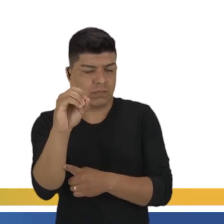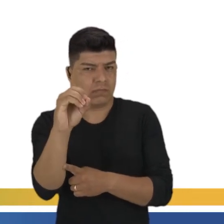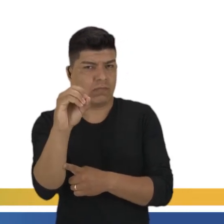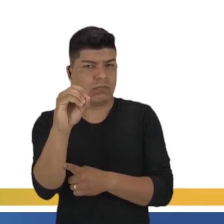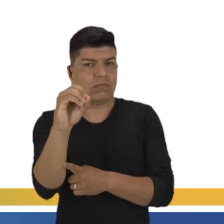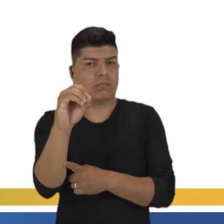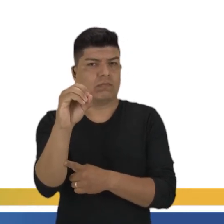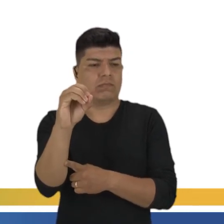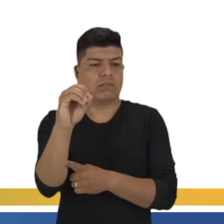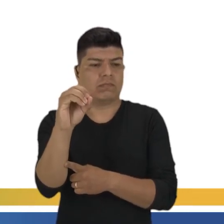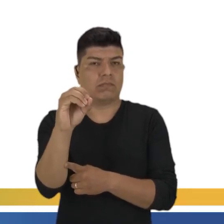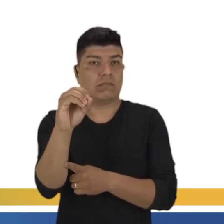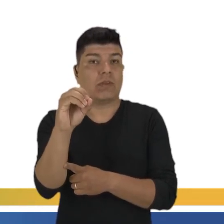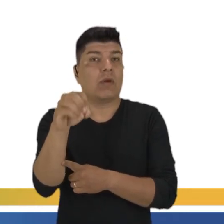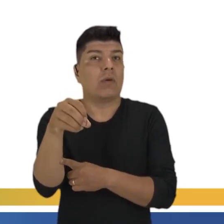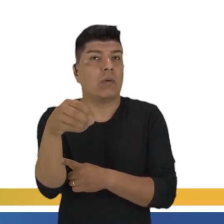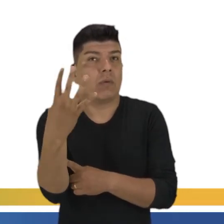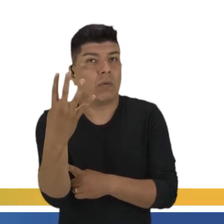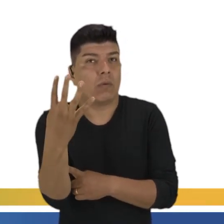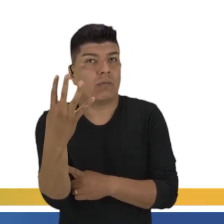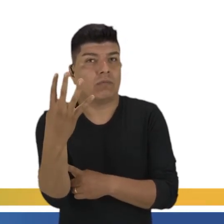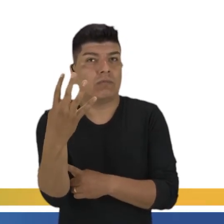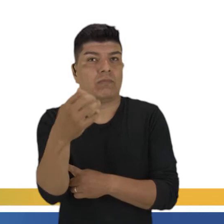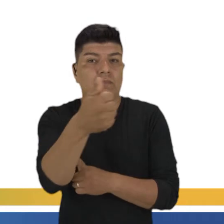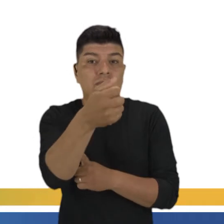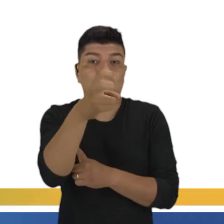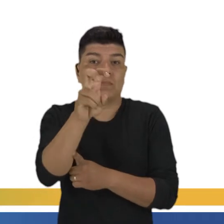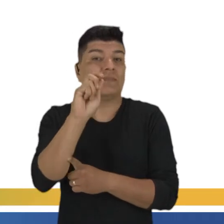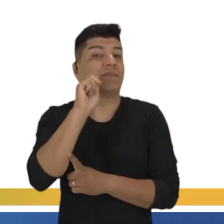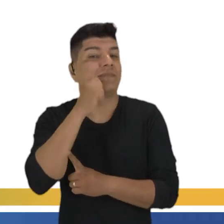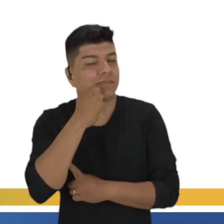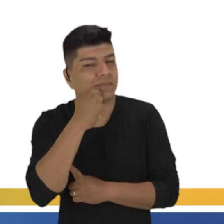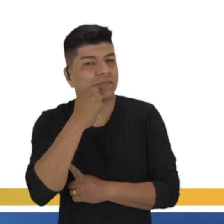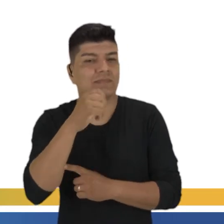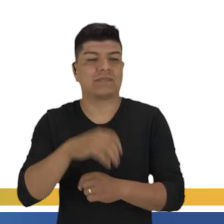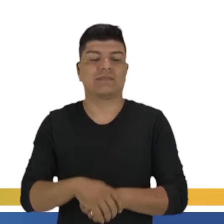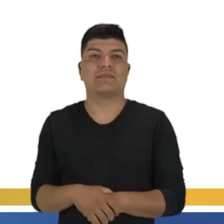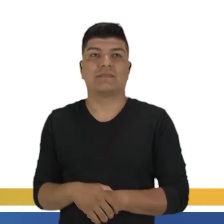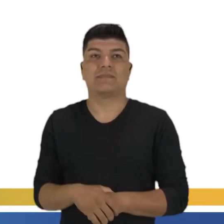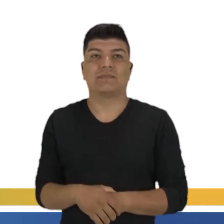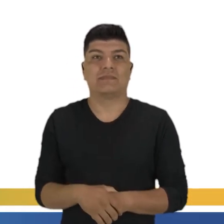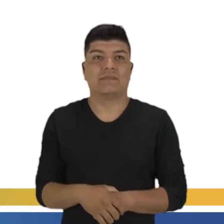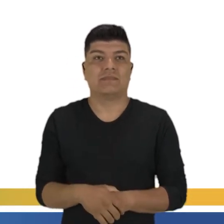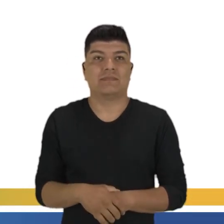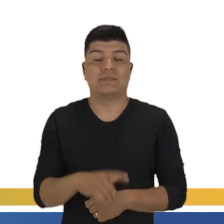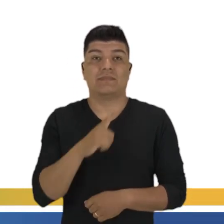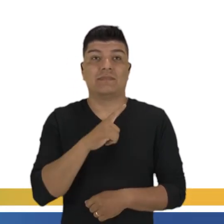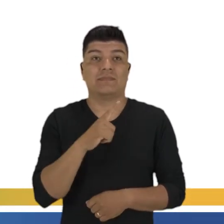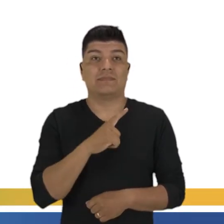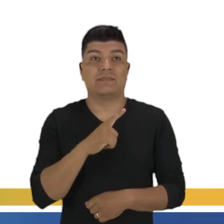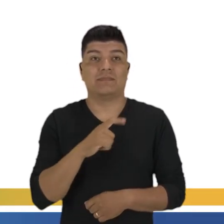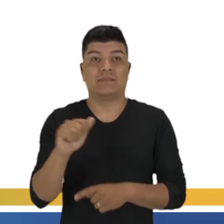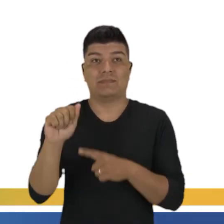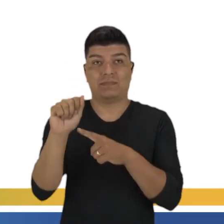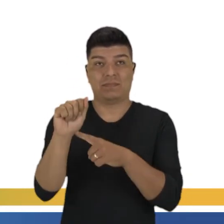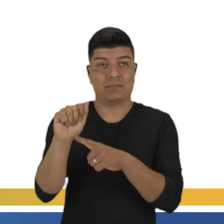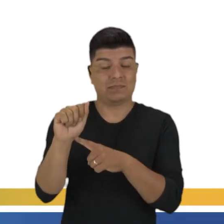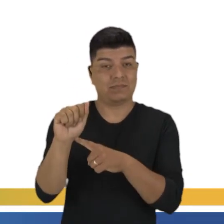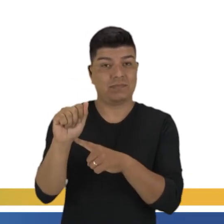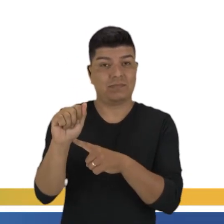R$1,20, quanto custa 15 pãezinhos? E aí nós temos a alternativa